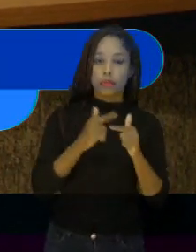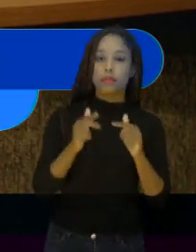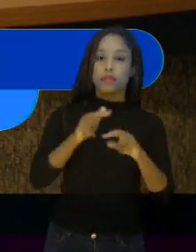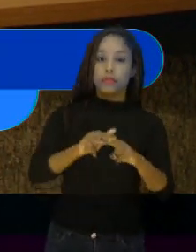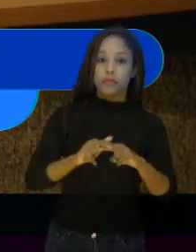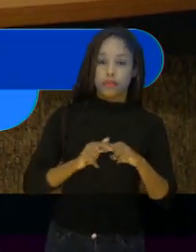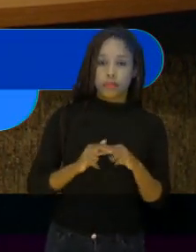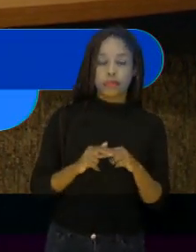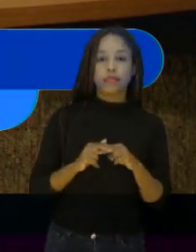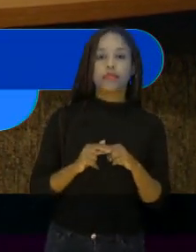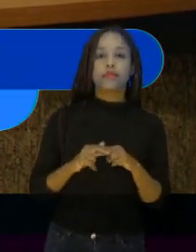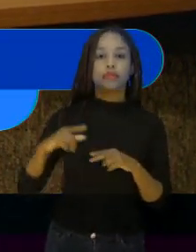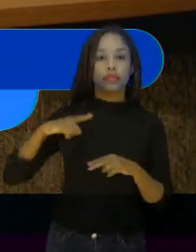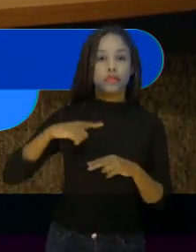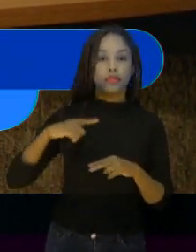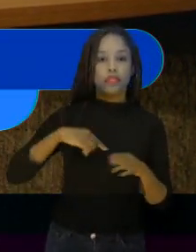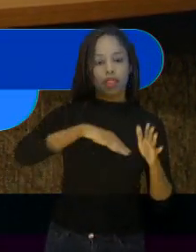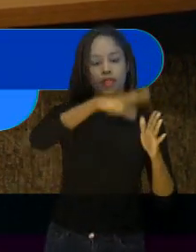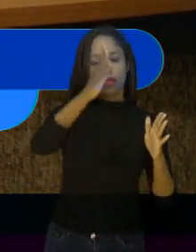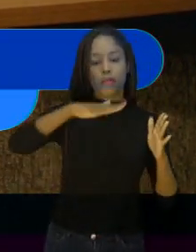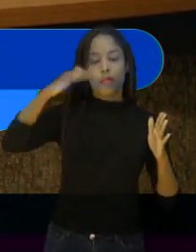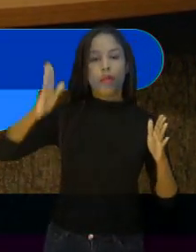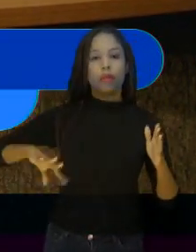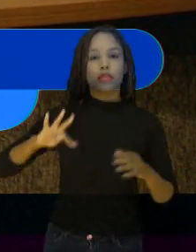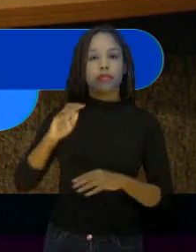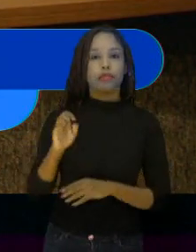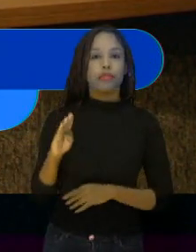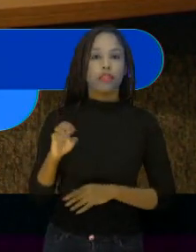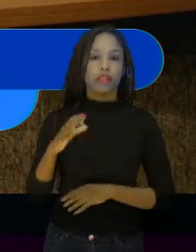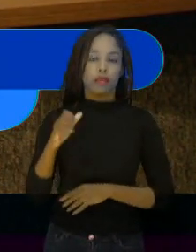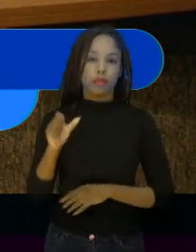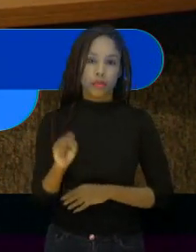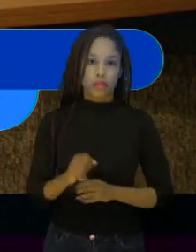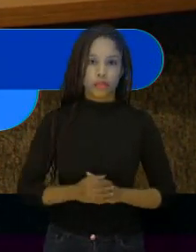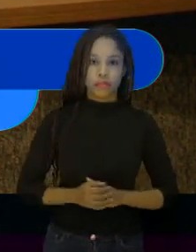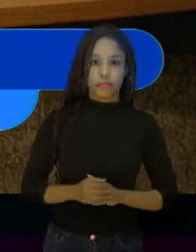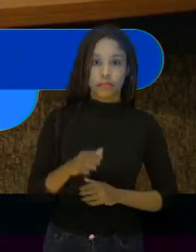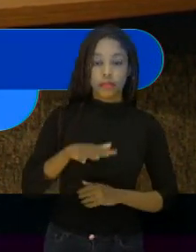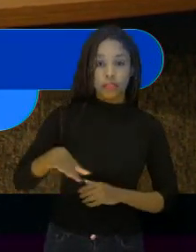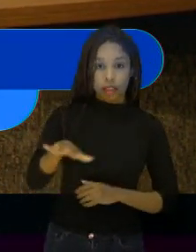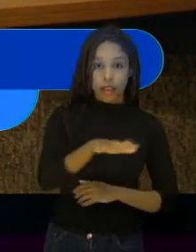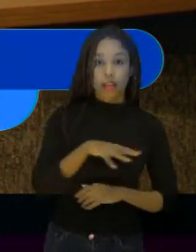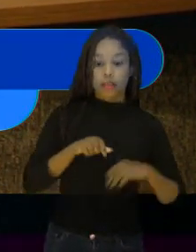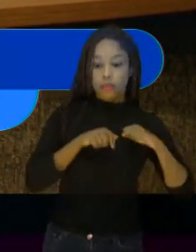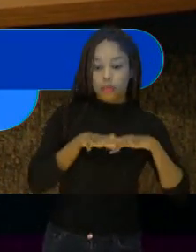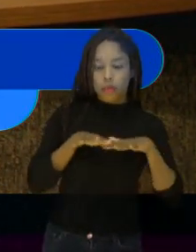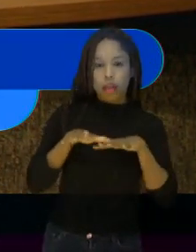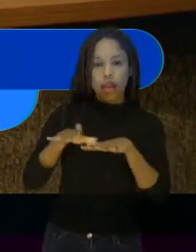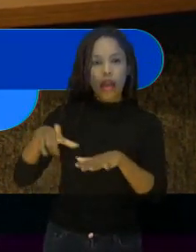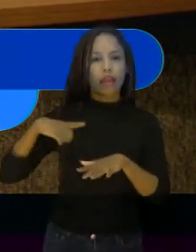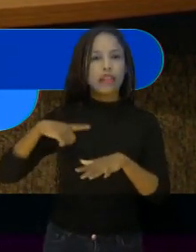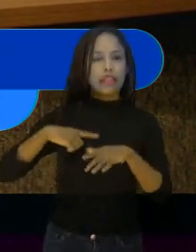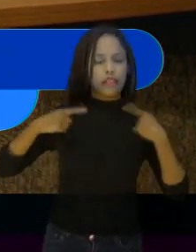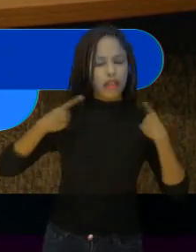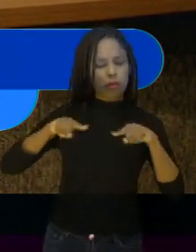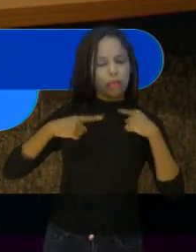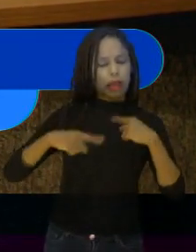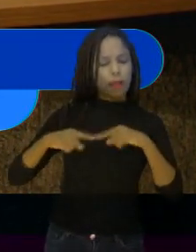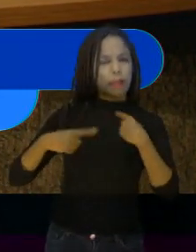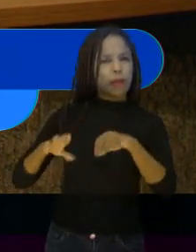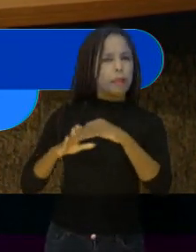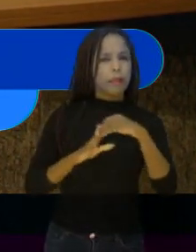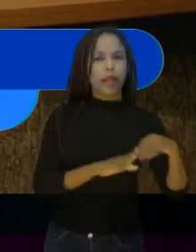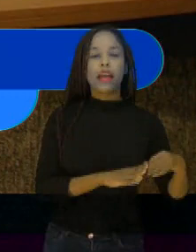origem Monte das Tabocas. Nesse local, os invasores foram rechaçados e